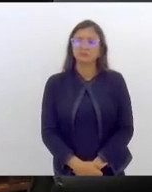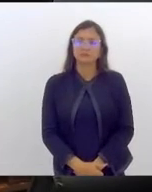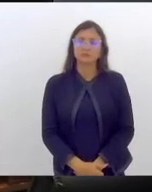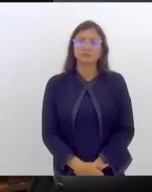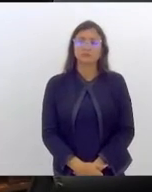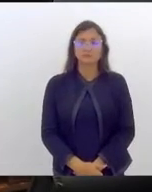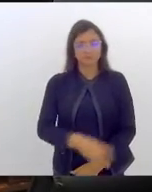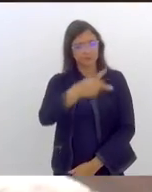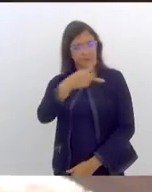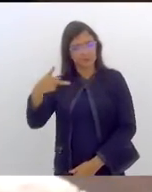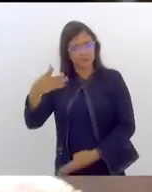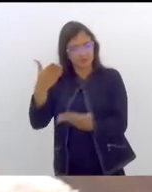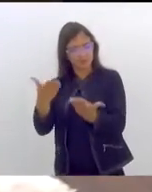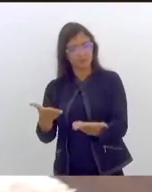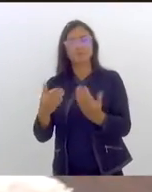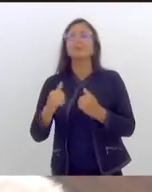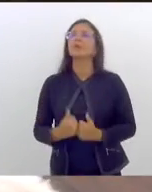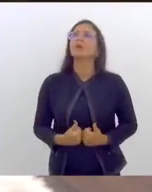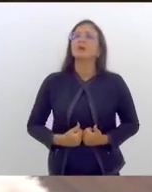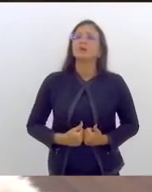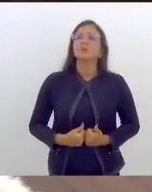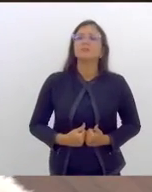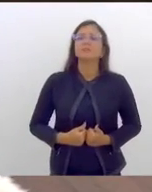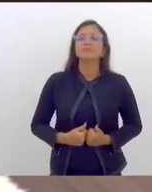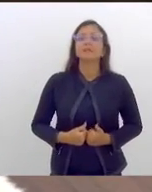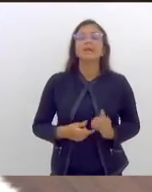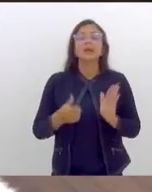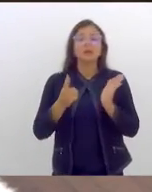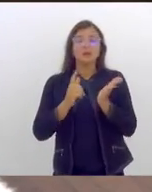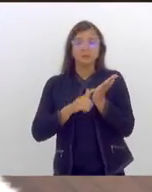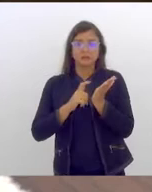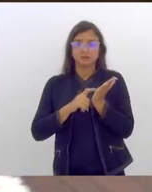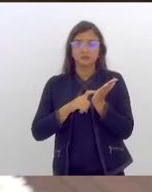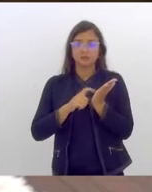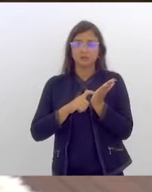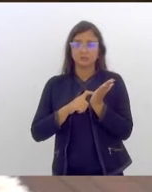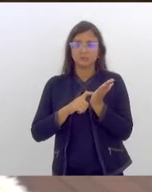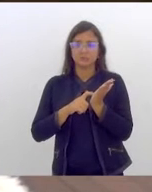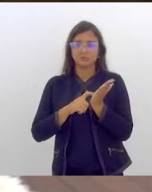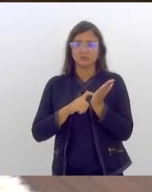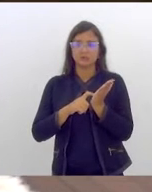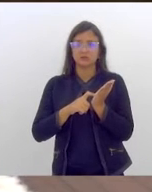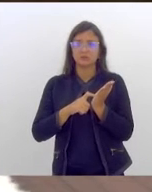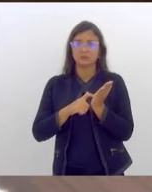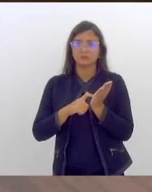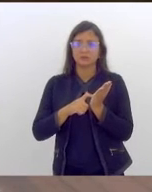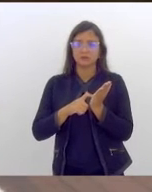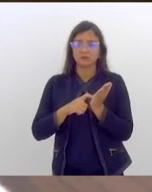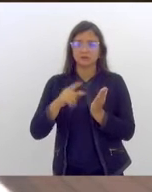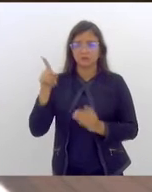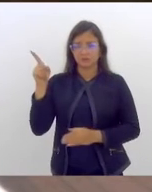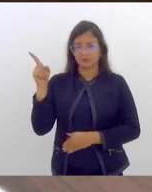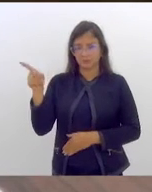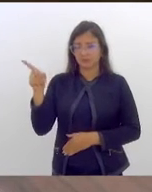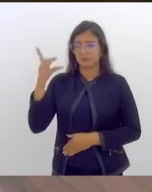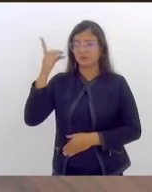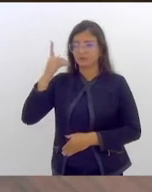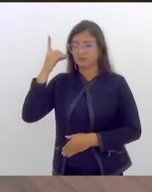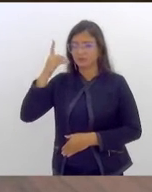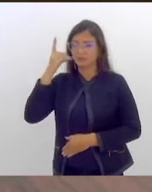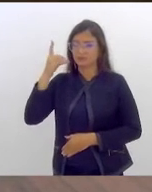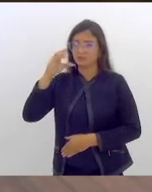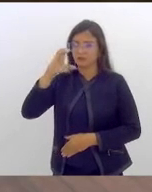senhora Presidente a questão que levanta o deputado Carlos